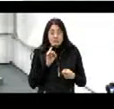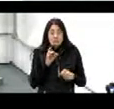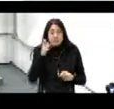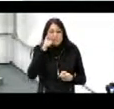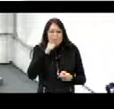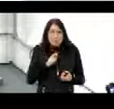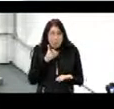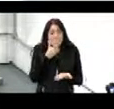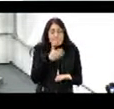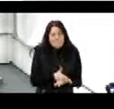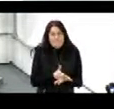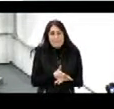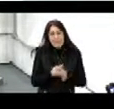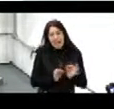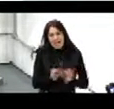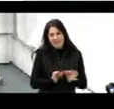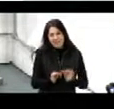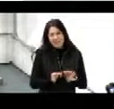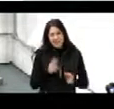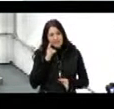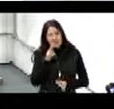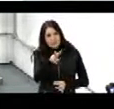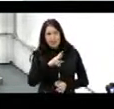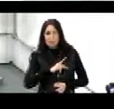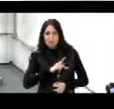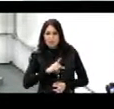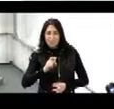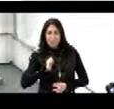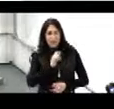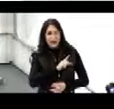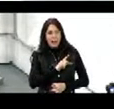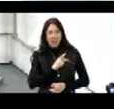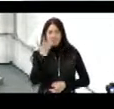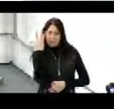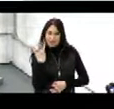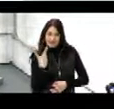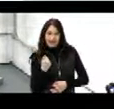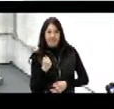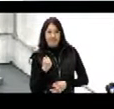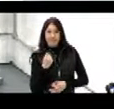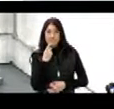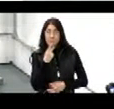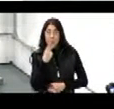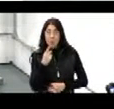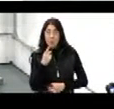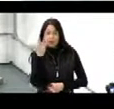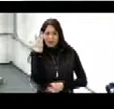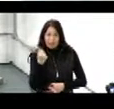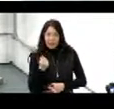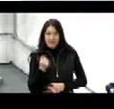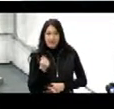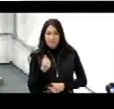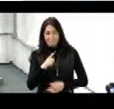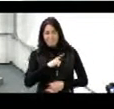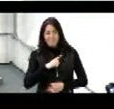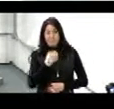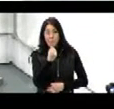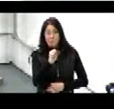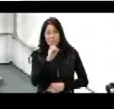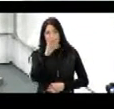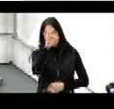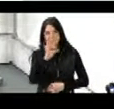diria, eu vejo aqui a presidente da APAS, a Andréia, eu diria, Andréia, que nós estamos aí com 80% da escola para ser